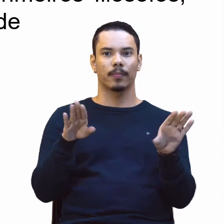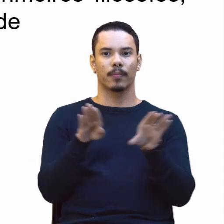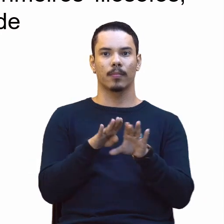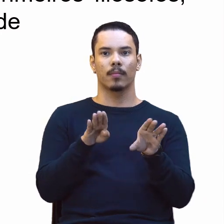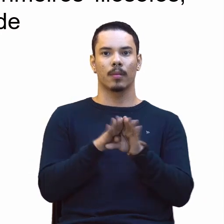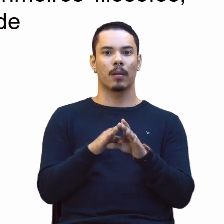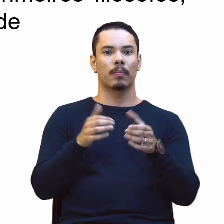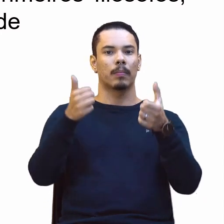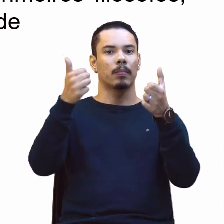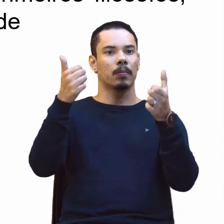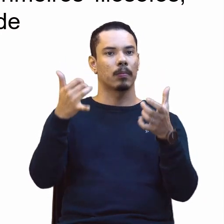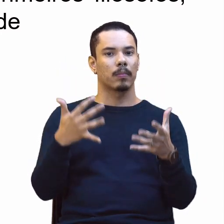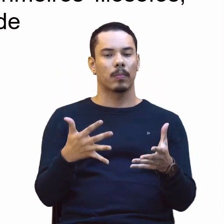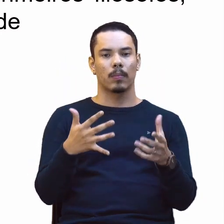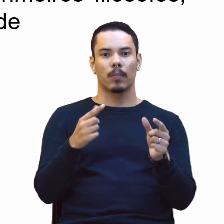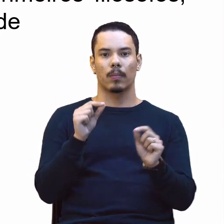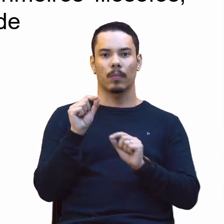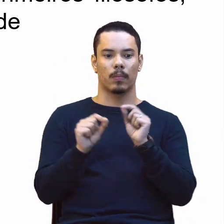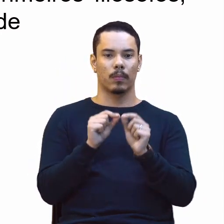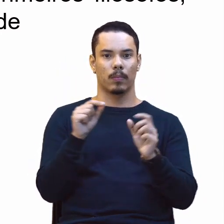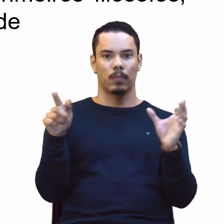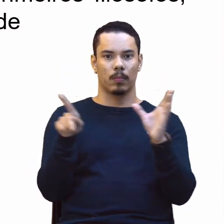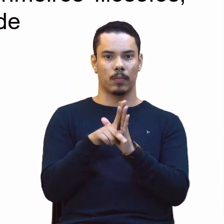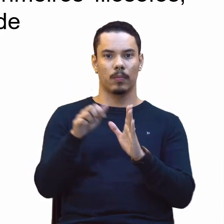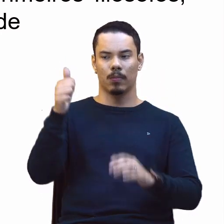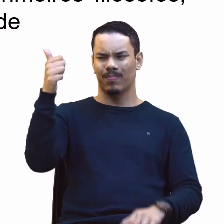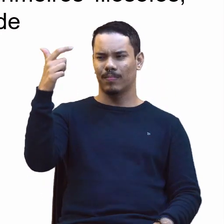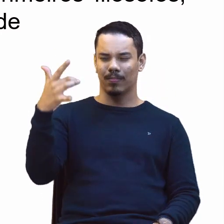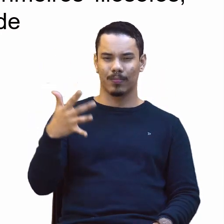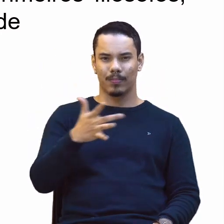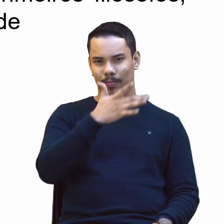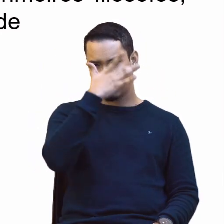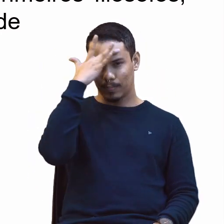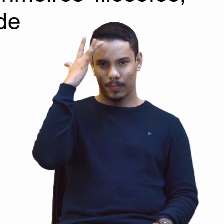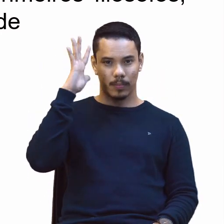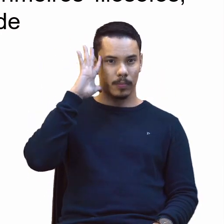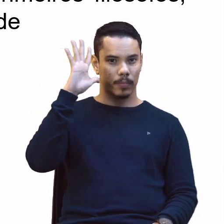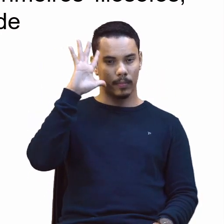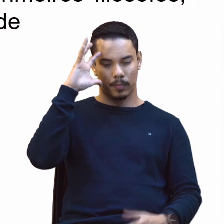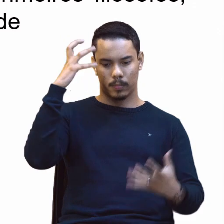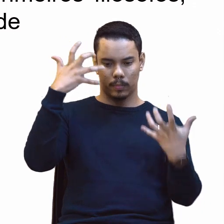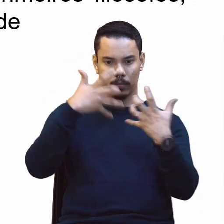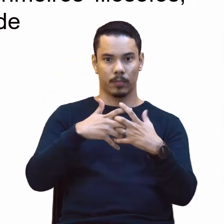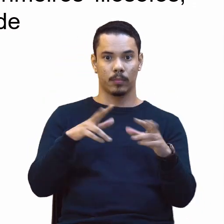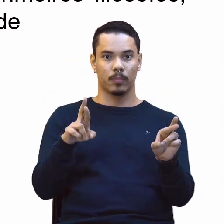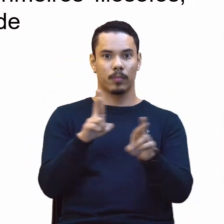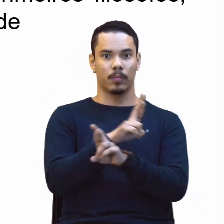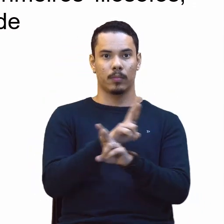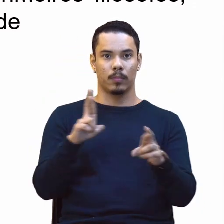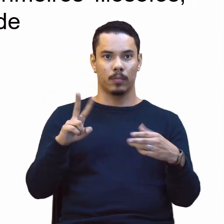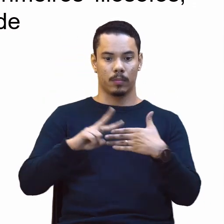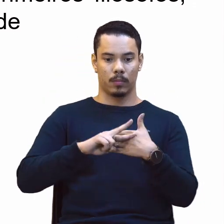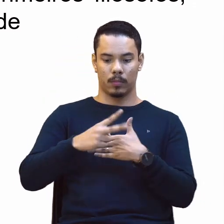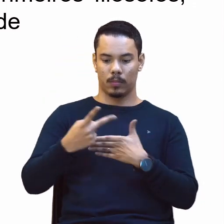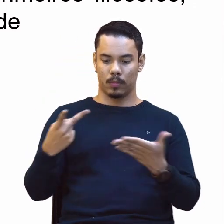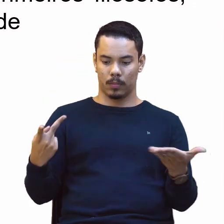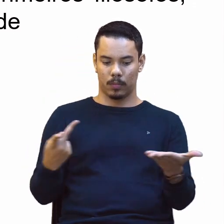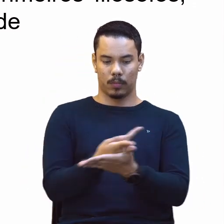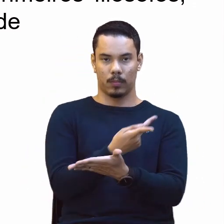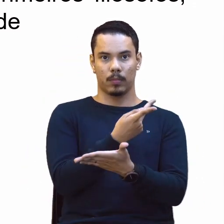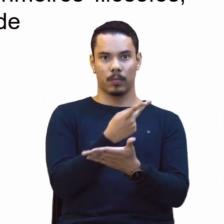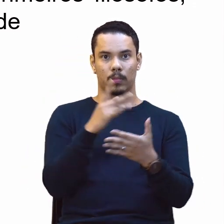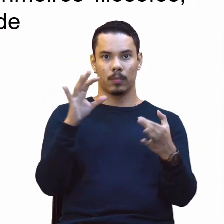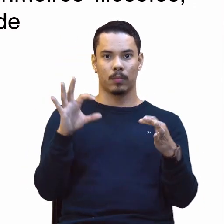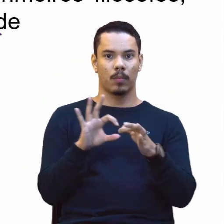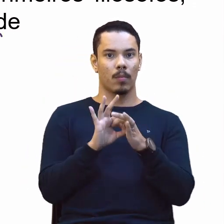Explicar a origem de uma realidade era, para os primeiros pensadores, relacionar o efeito, né? O efeito a uma